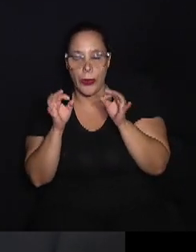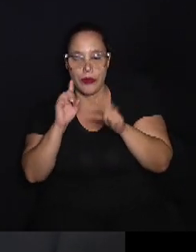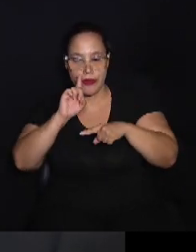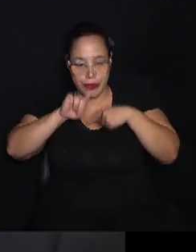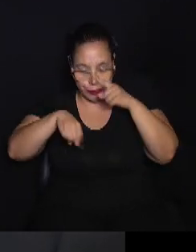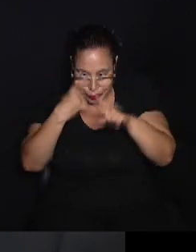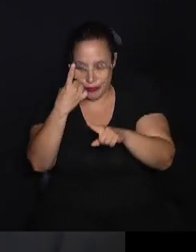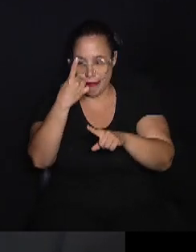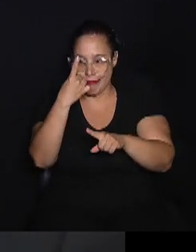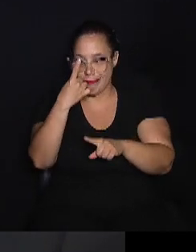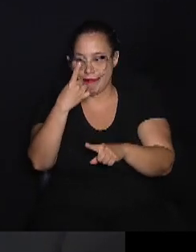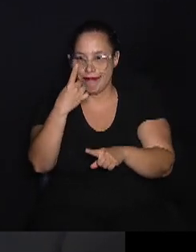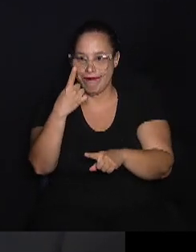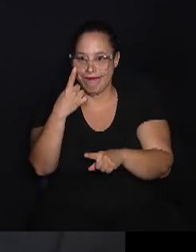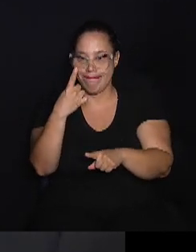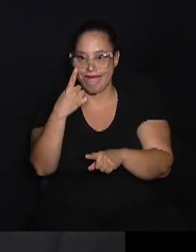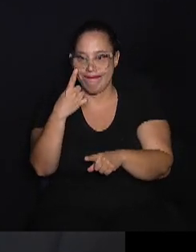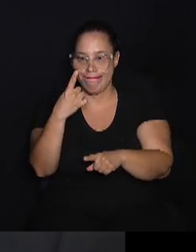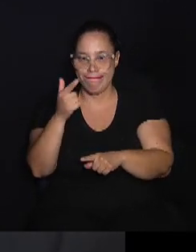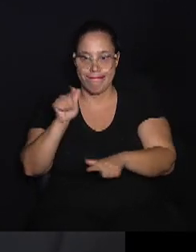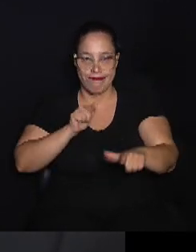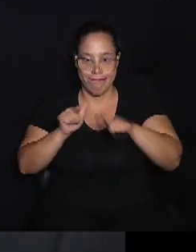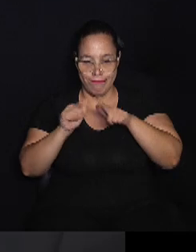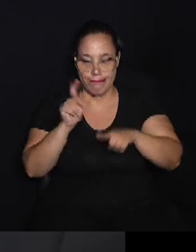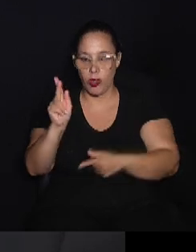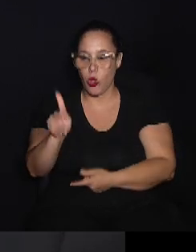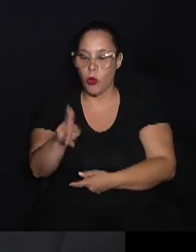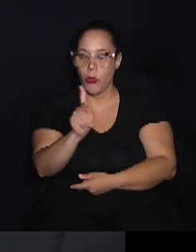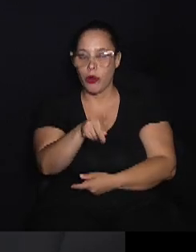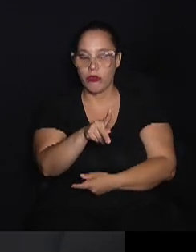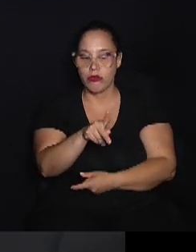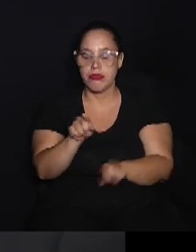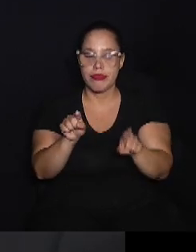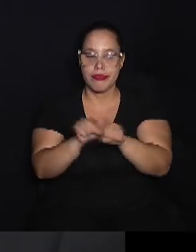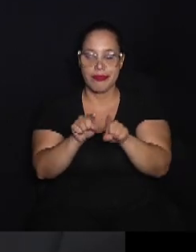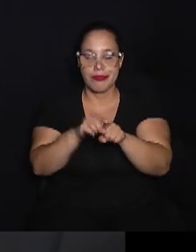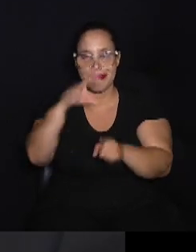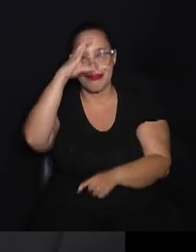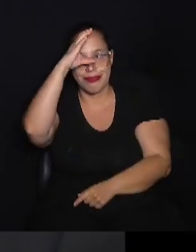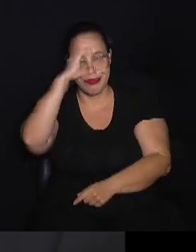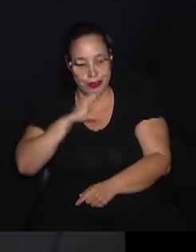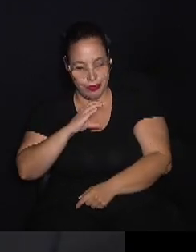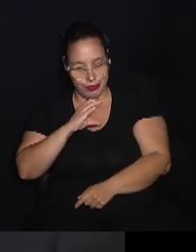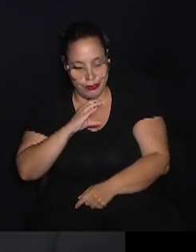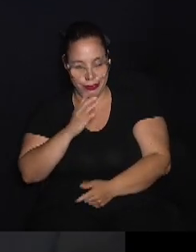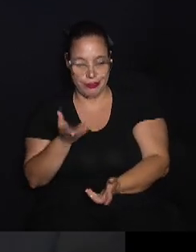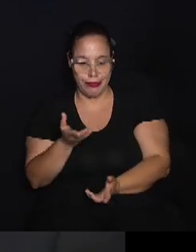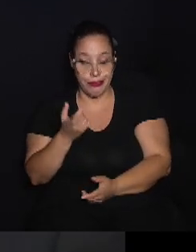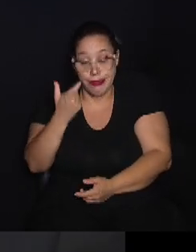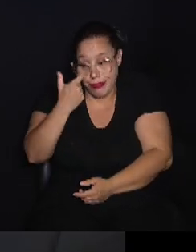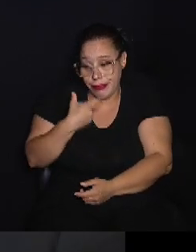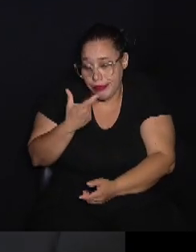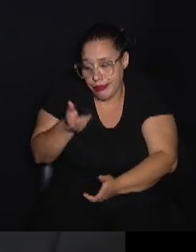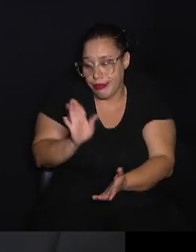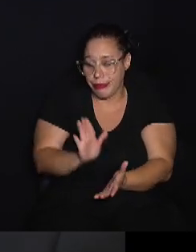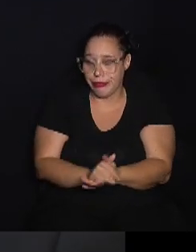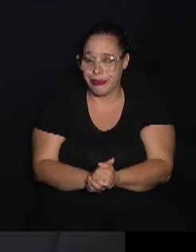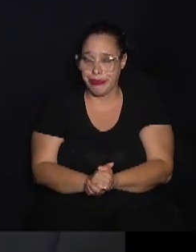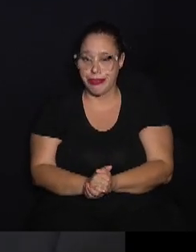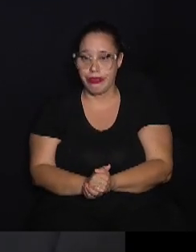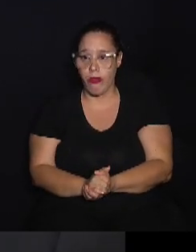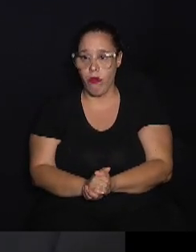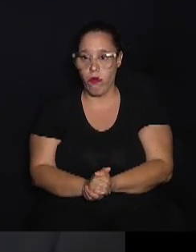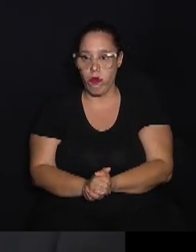vocês fazem esse trabalho como professor Mas também como cidadão e como pessoas né que